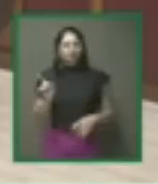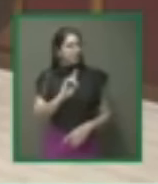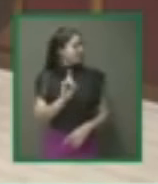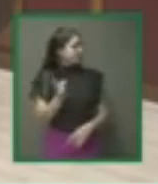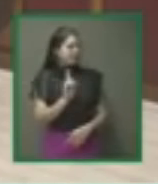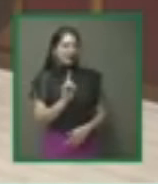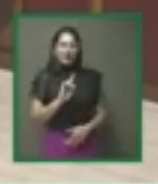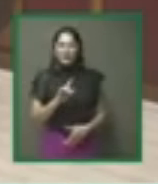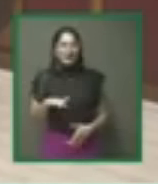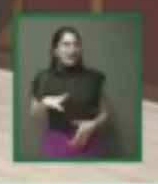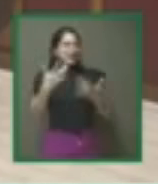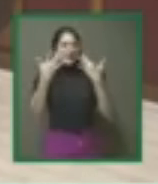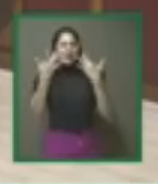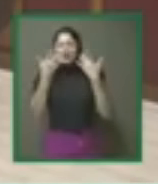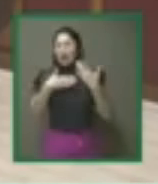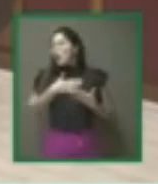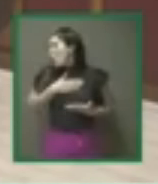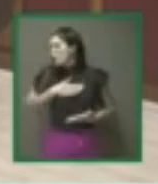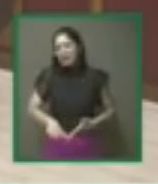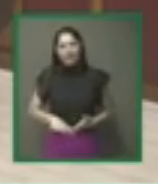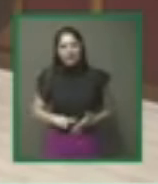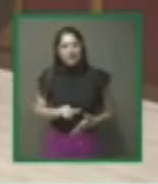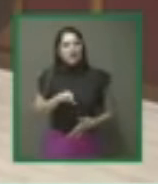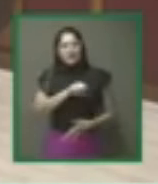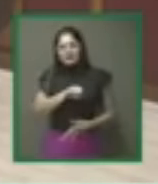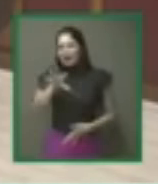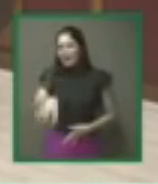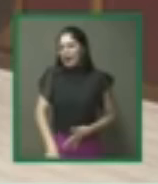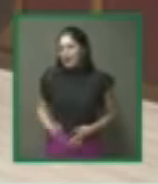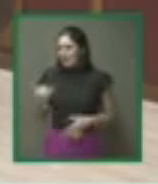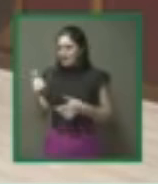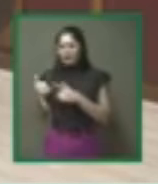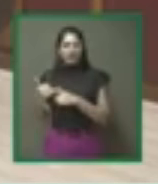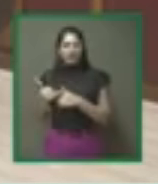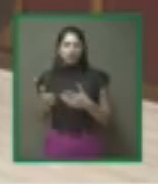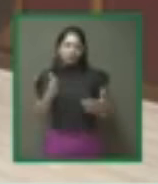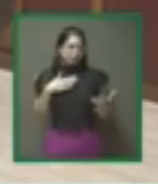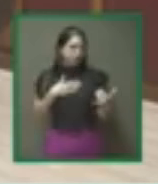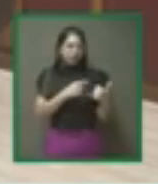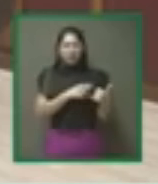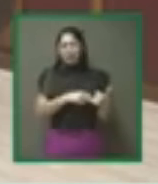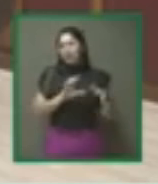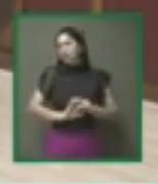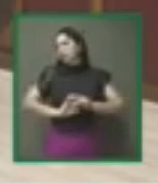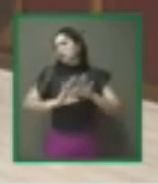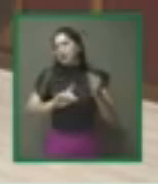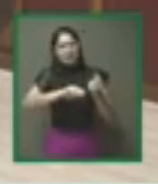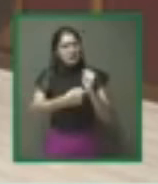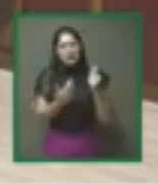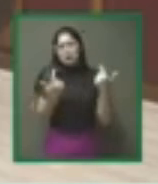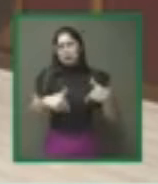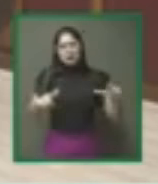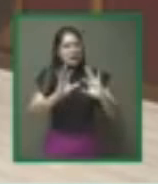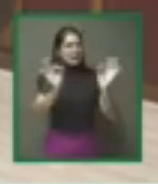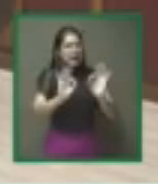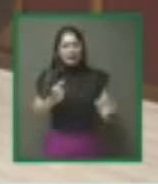a qualquer pessoa ter acesso ao telefone dele. Mas o meu telefone nem senha tinha, ele tinha acesso ao meu telefone, ele